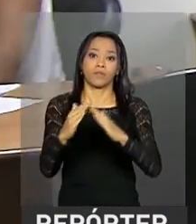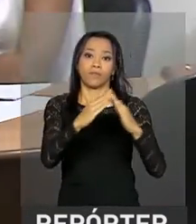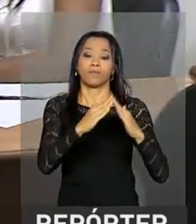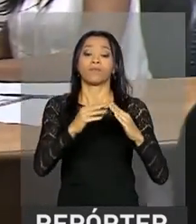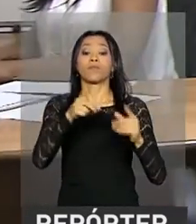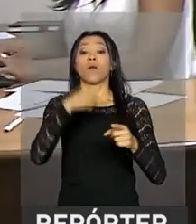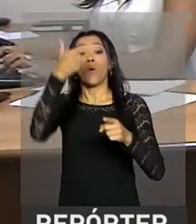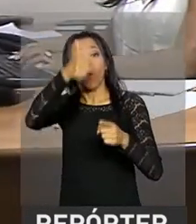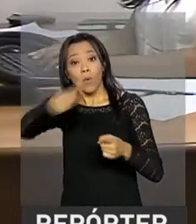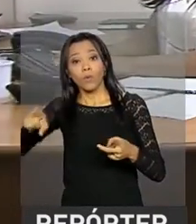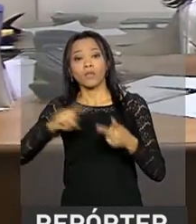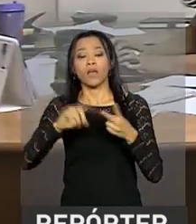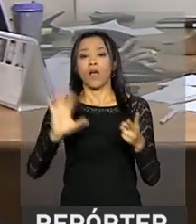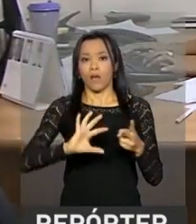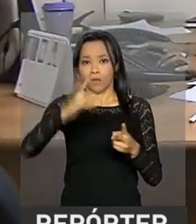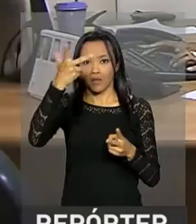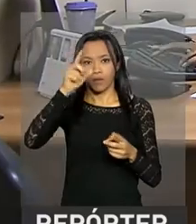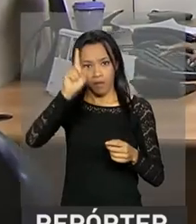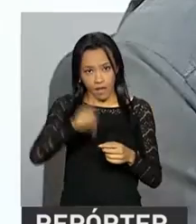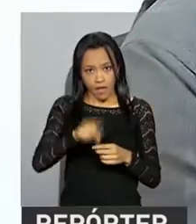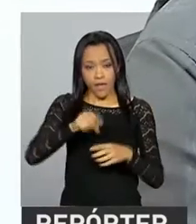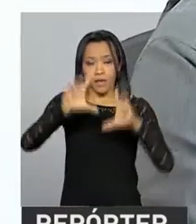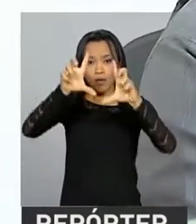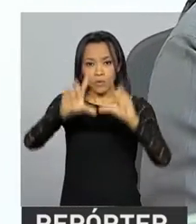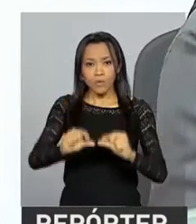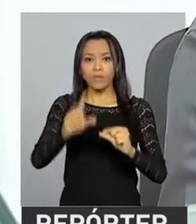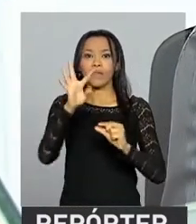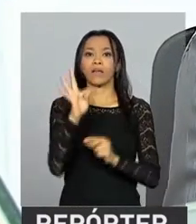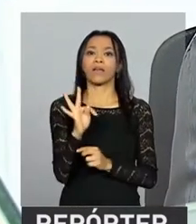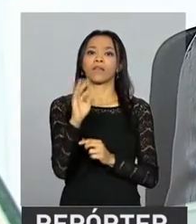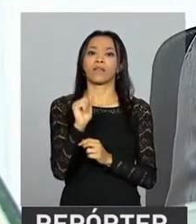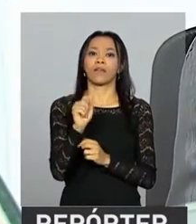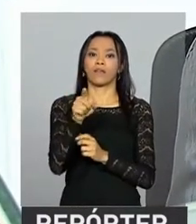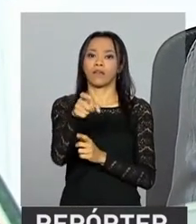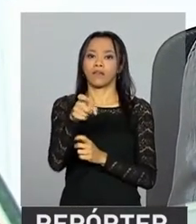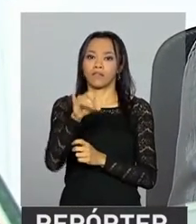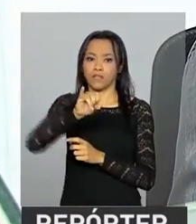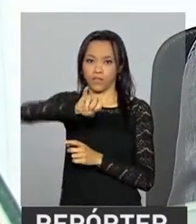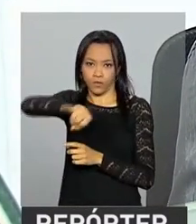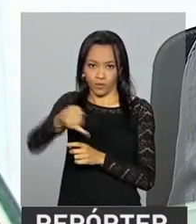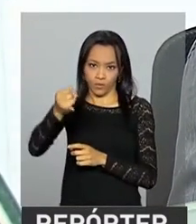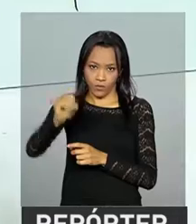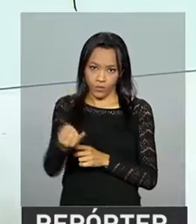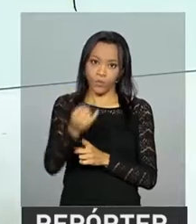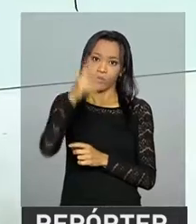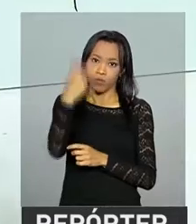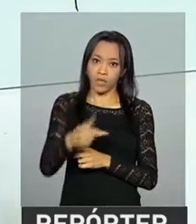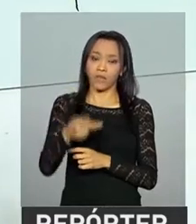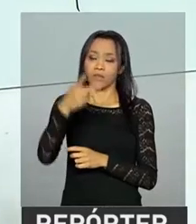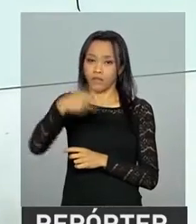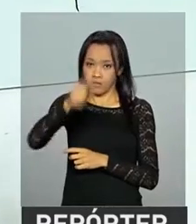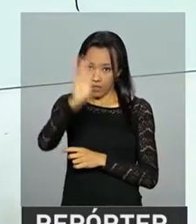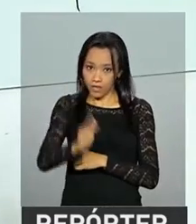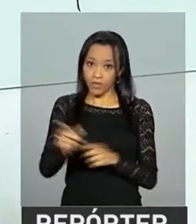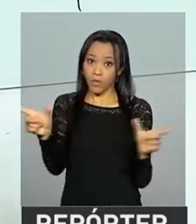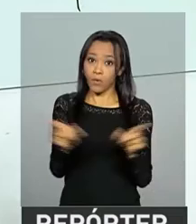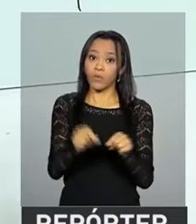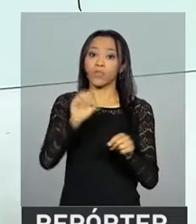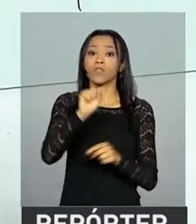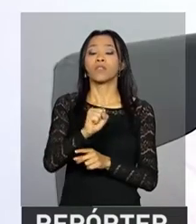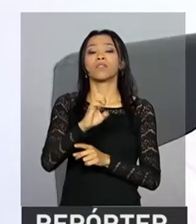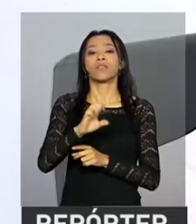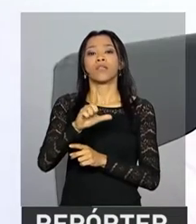no mercado imobiliário é a redução da taxa referencial de juros do país a selic que hoje está em 13%